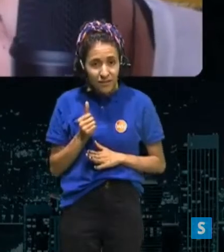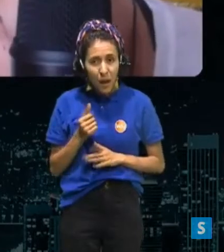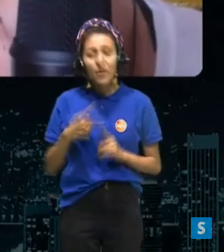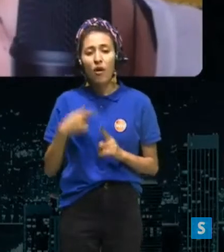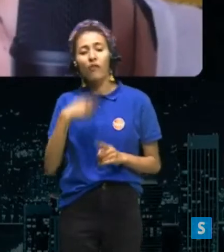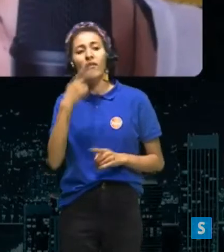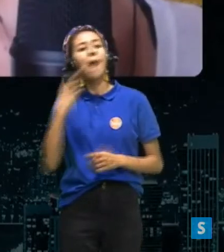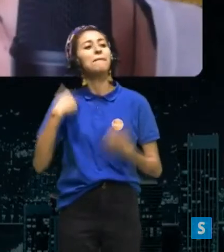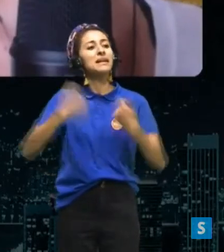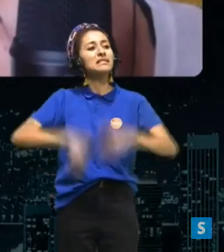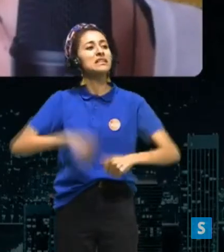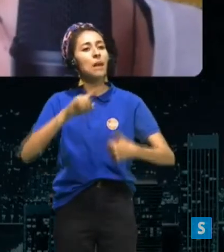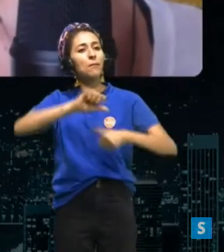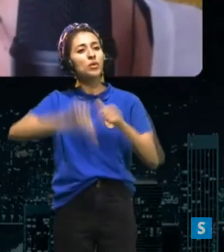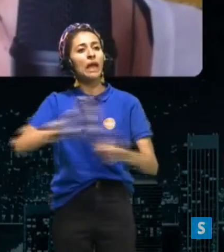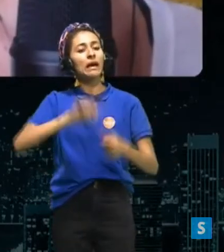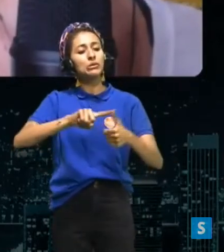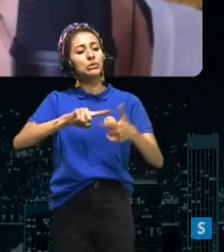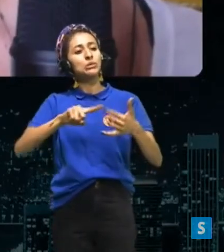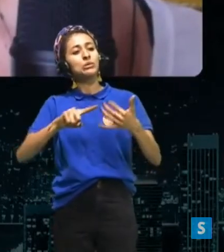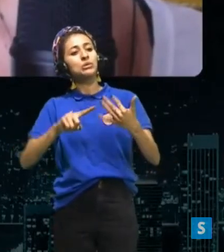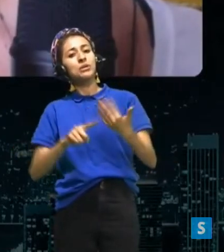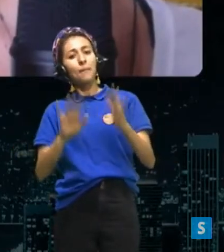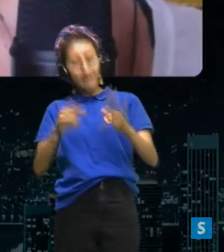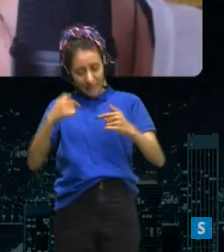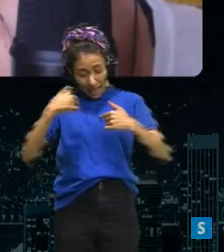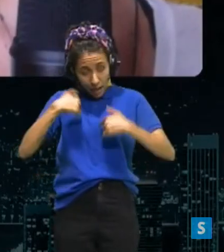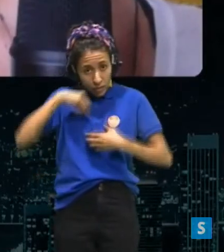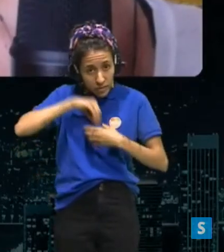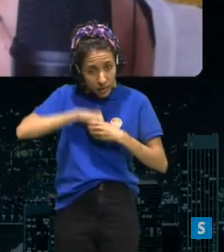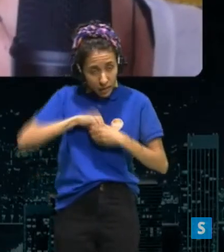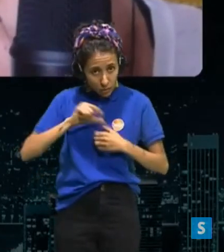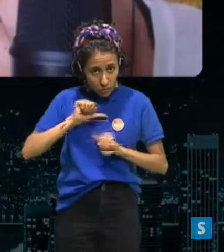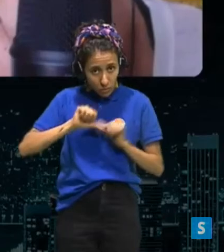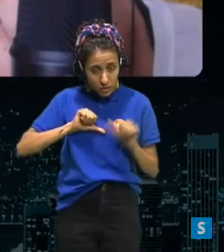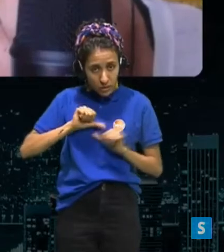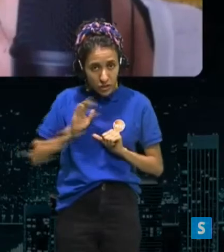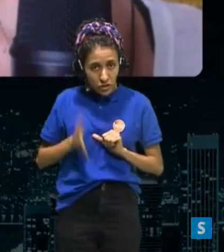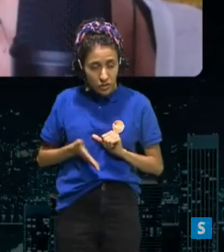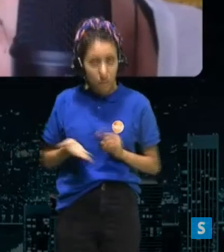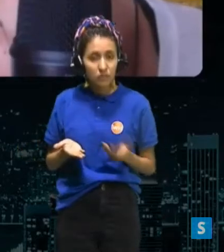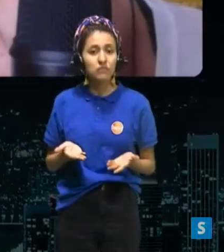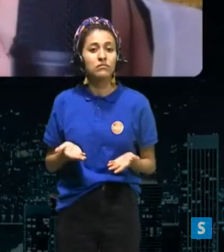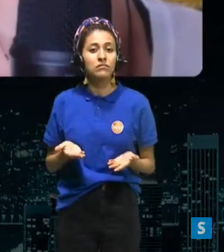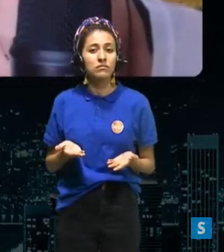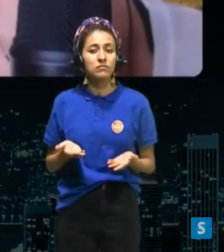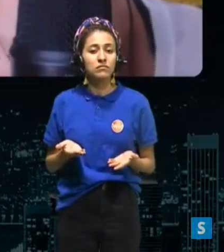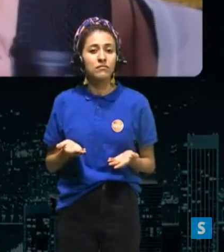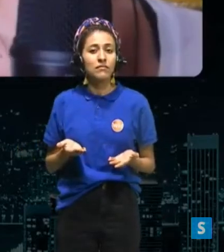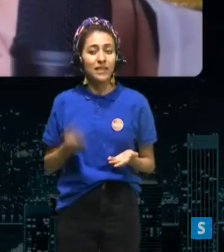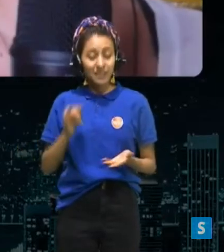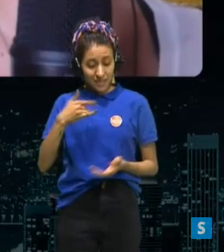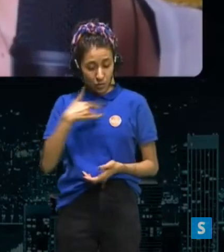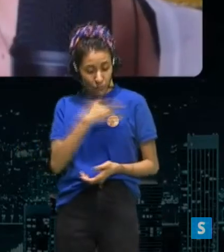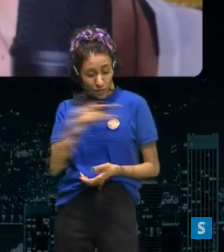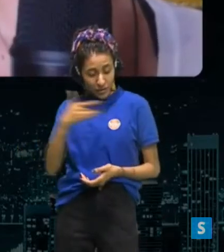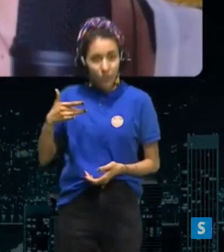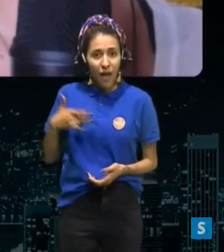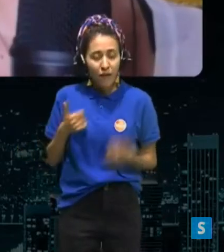quando você tomar você tomar decisões no mundo lá fora vão ser as melhores mais saudáveis